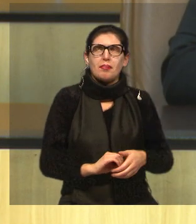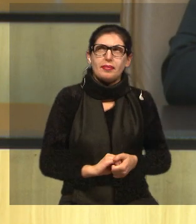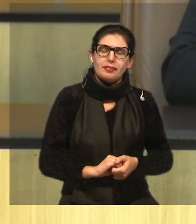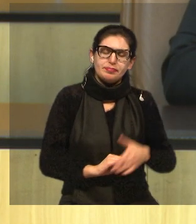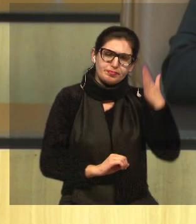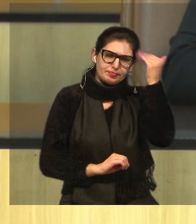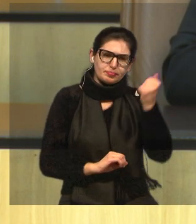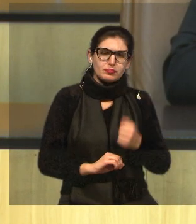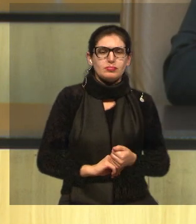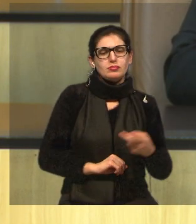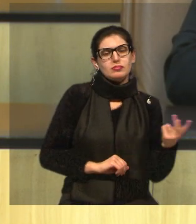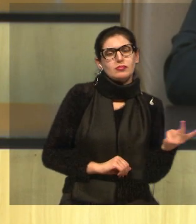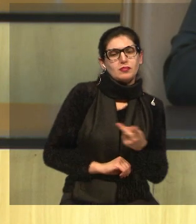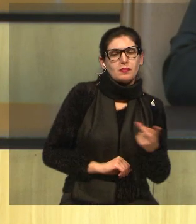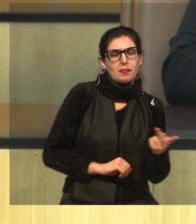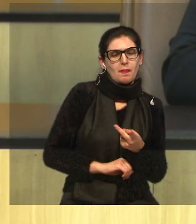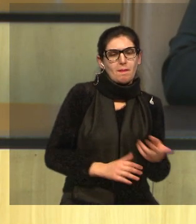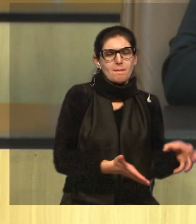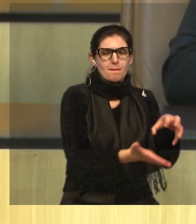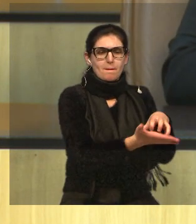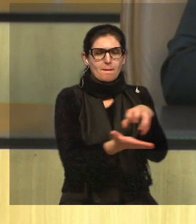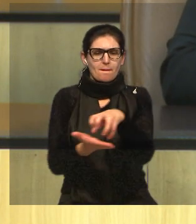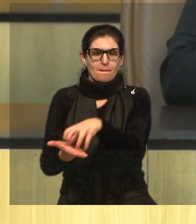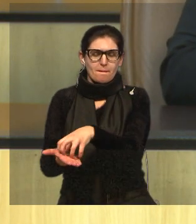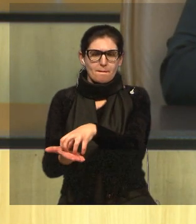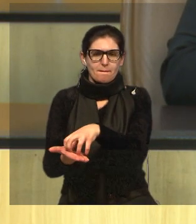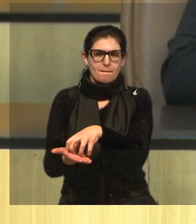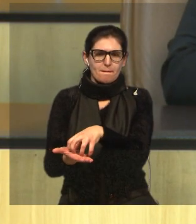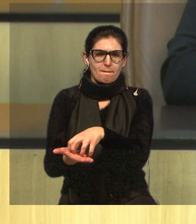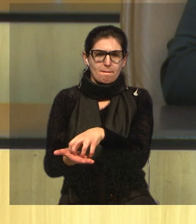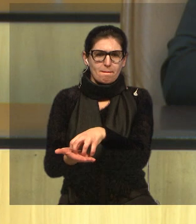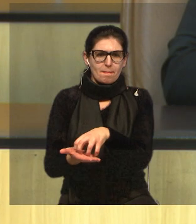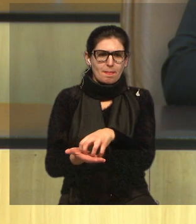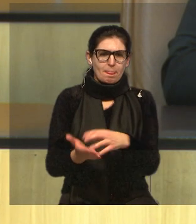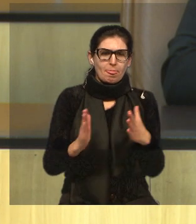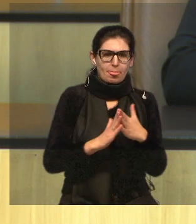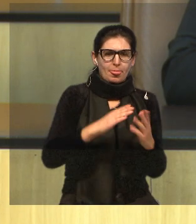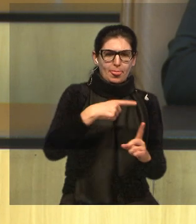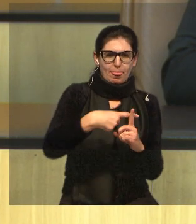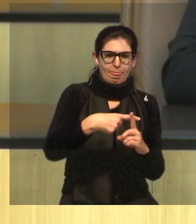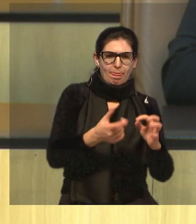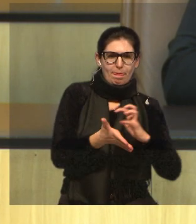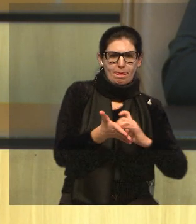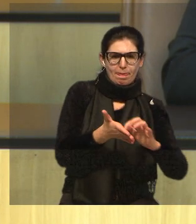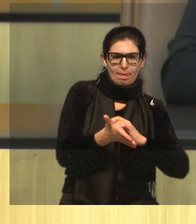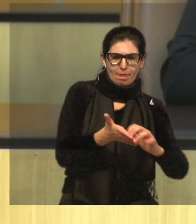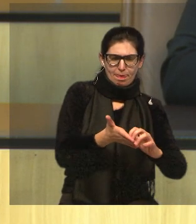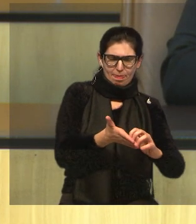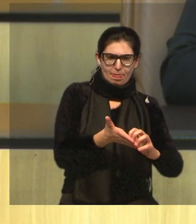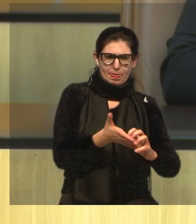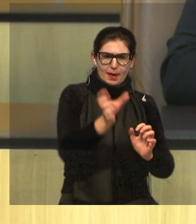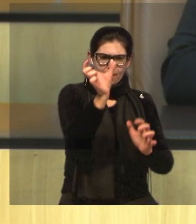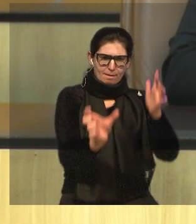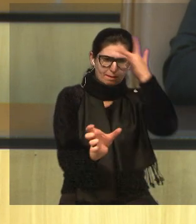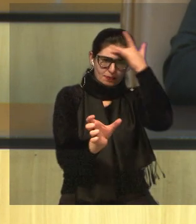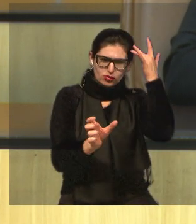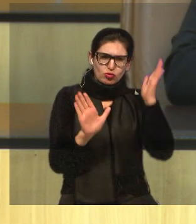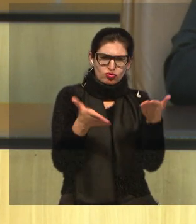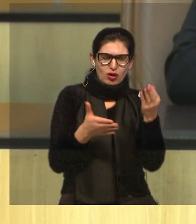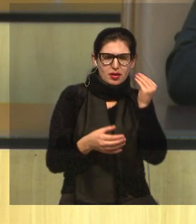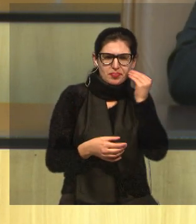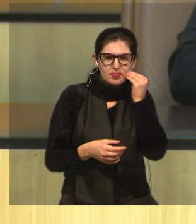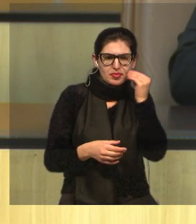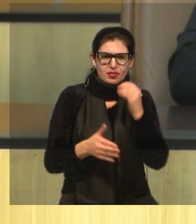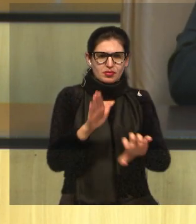duas participantes e fundadoras da Pastoral do Menor foram secretárias do ECA. E